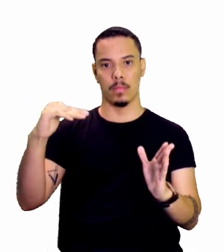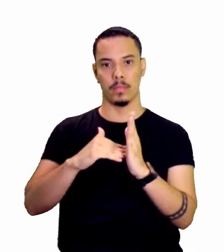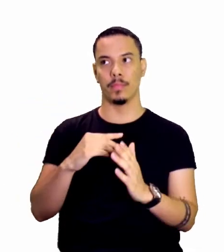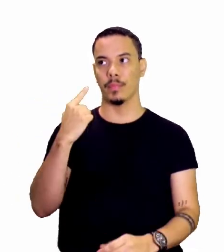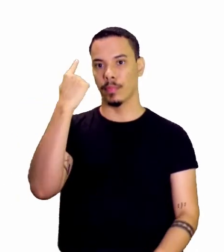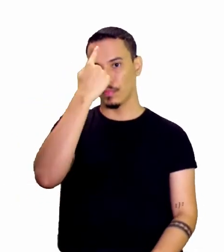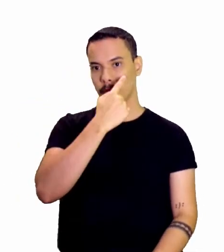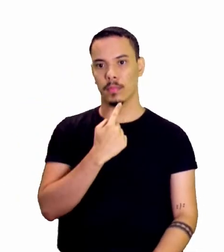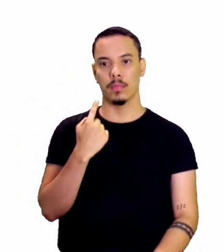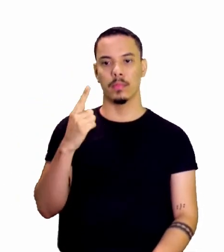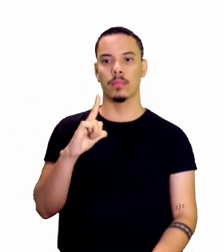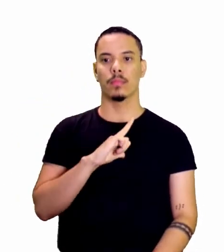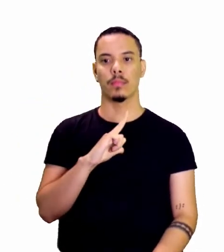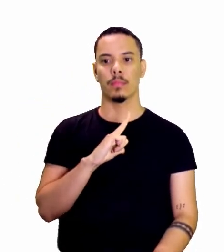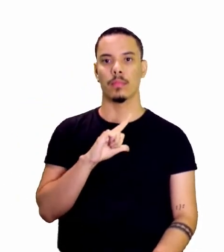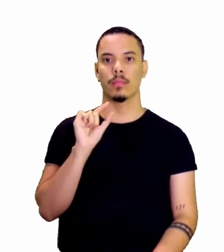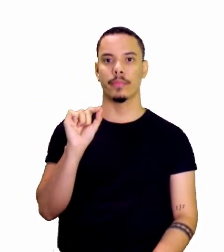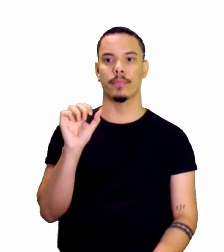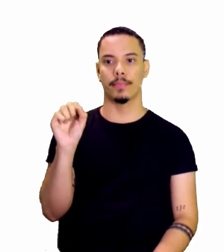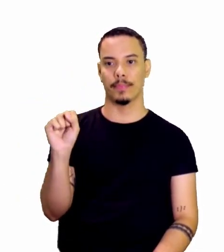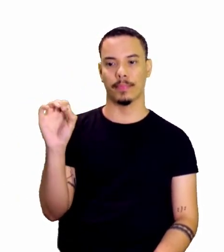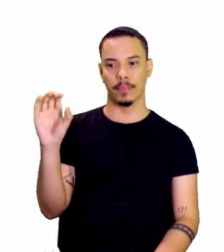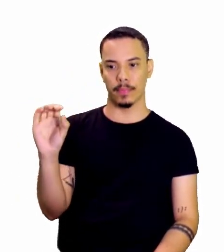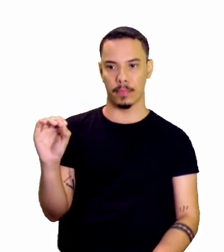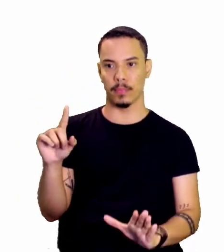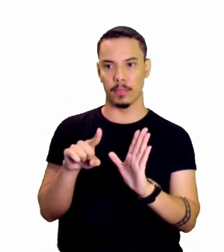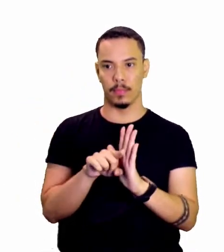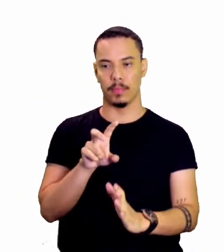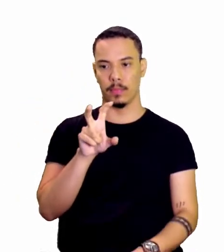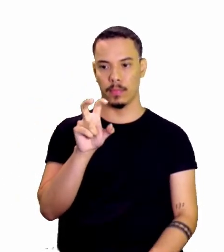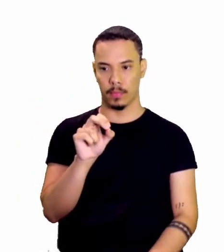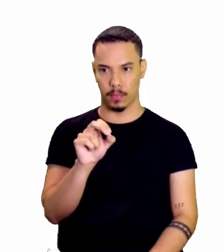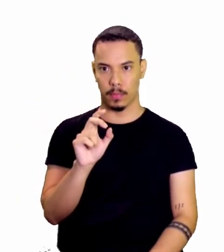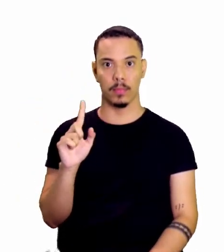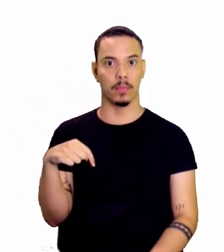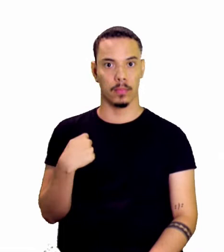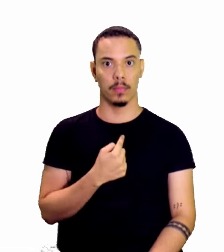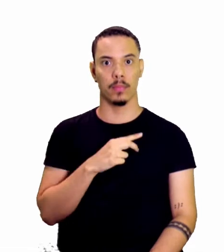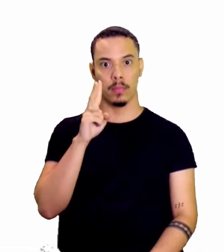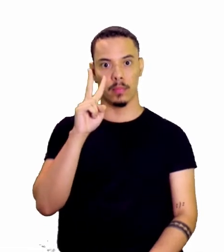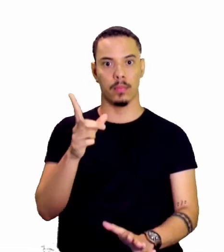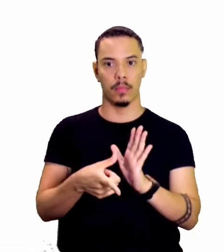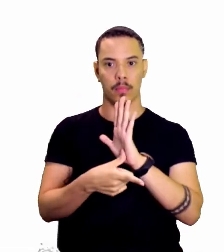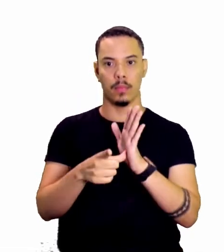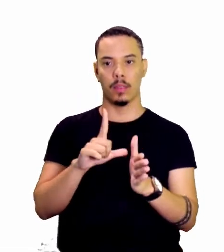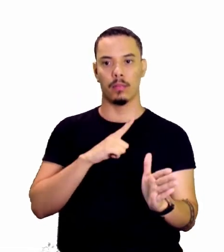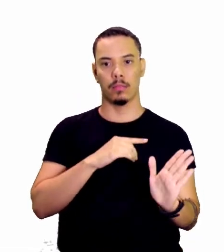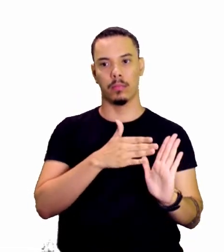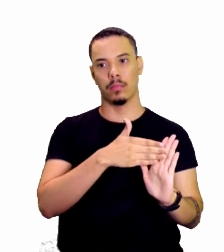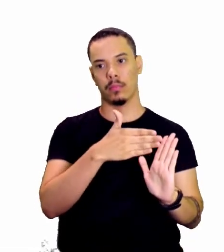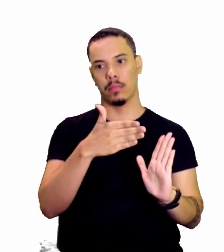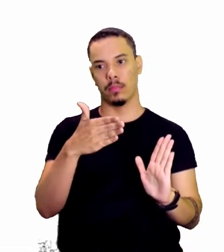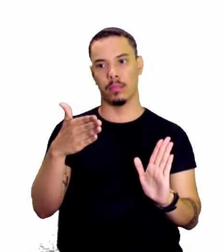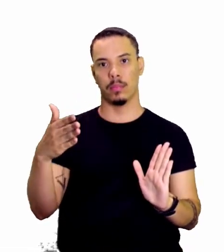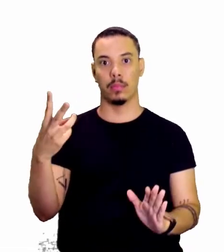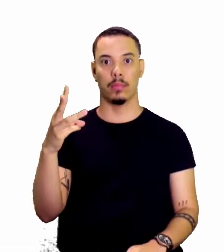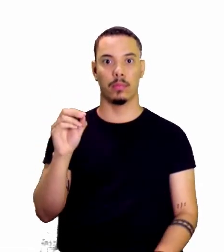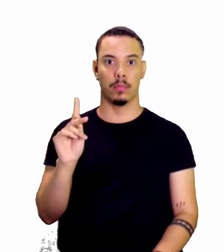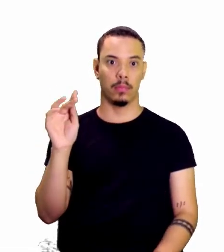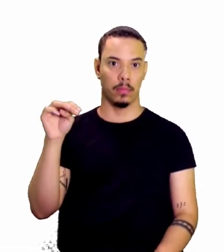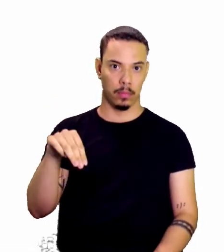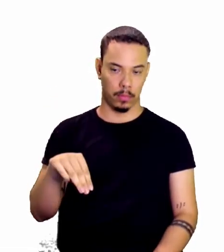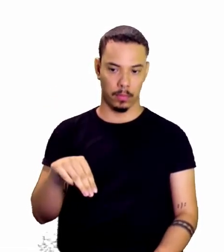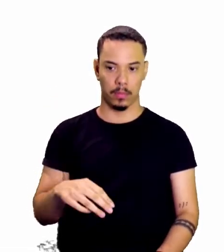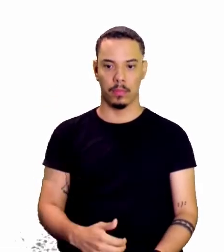temos aqui ó de 80 - 50 como nós vimos ele percorreu uma distância de 30 km